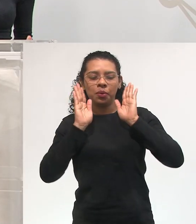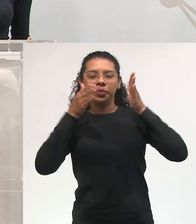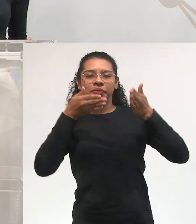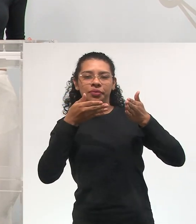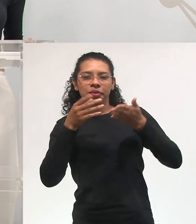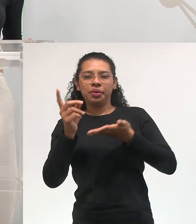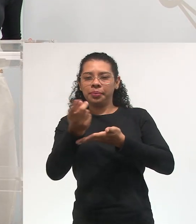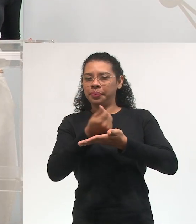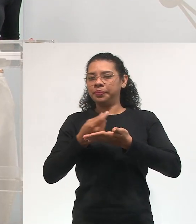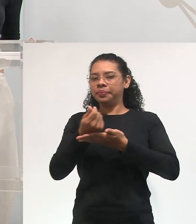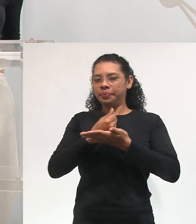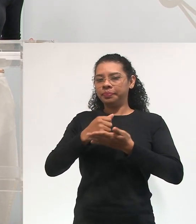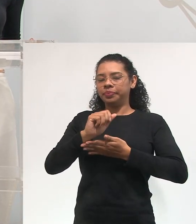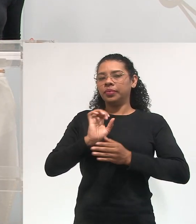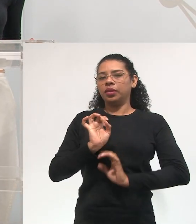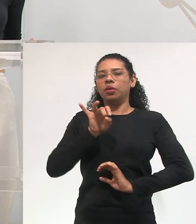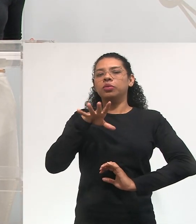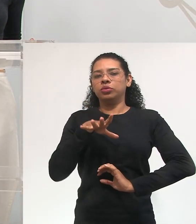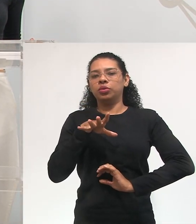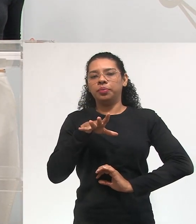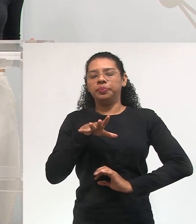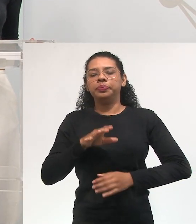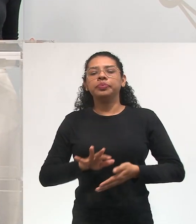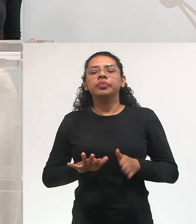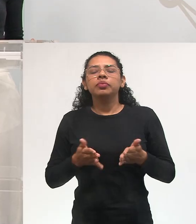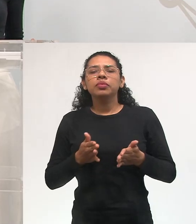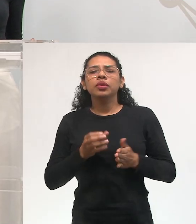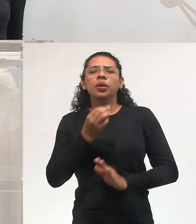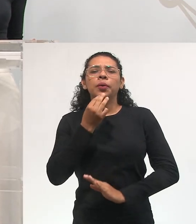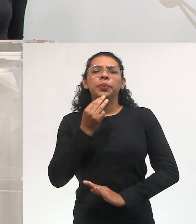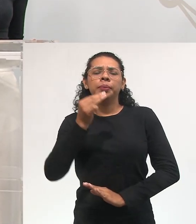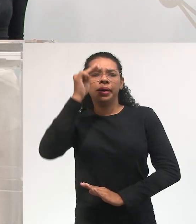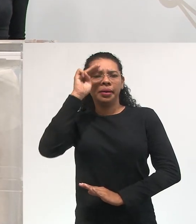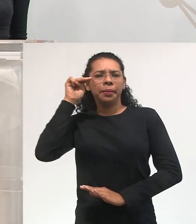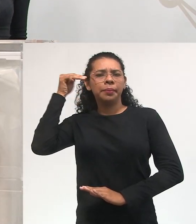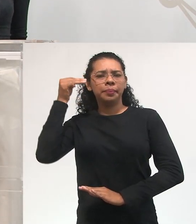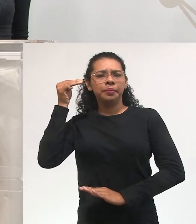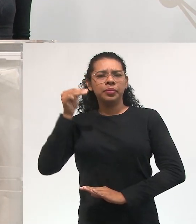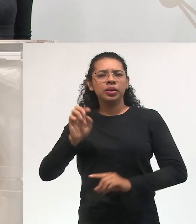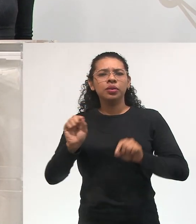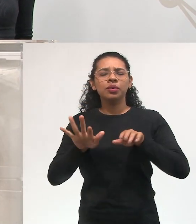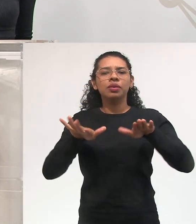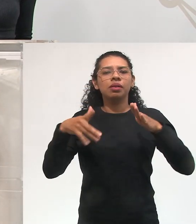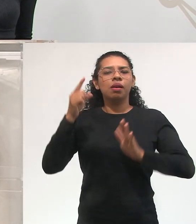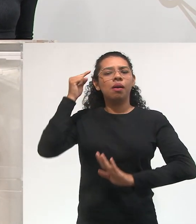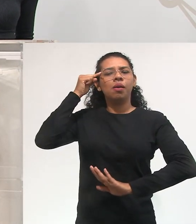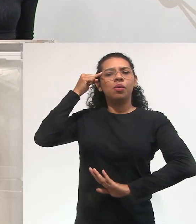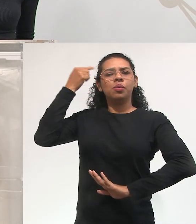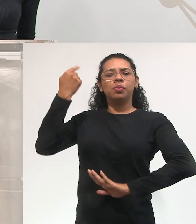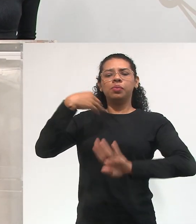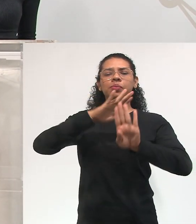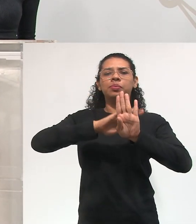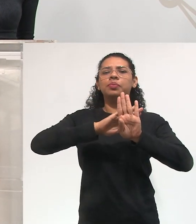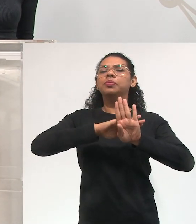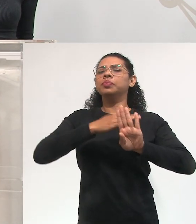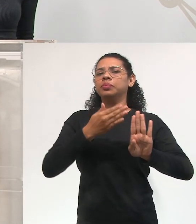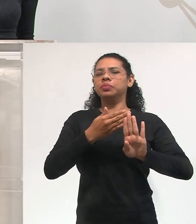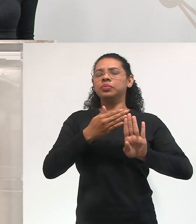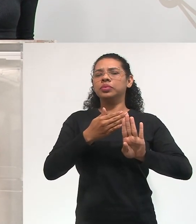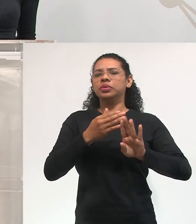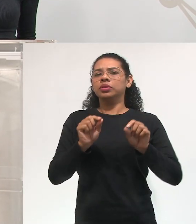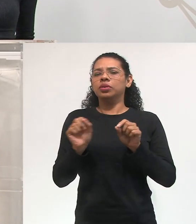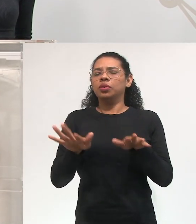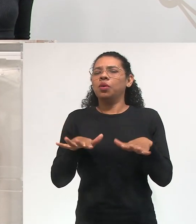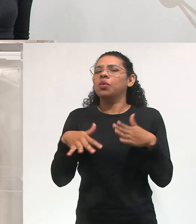perspectiva marxista. Então, de que forma essas ideologias elas se manifestam, né, no